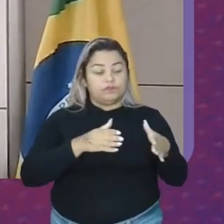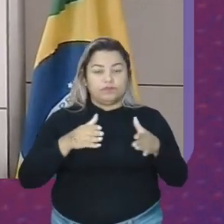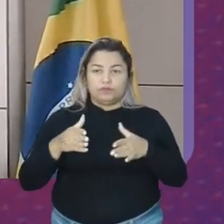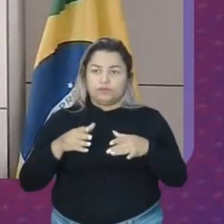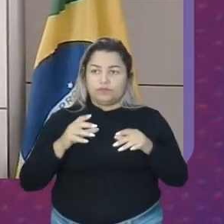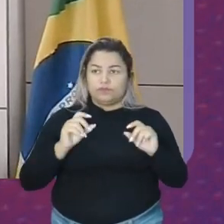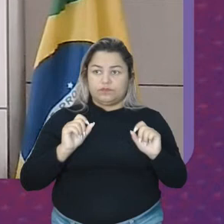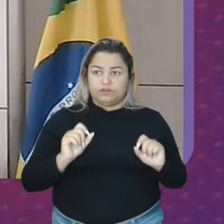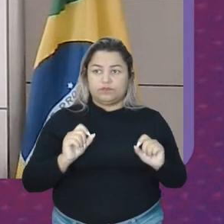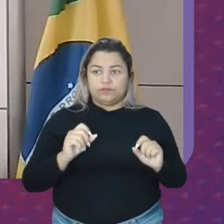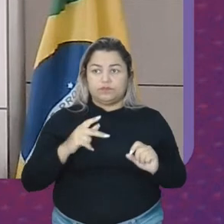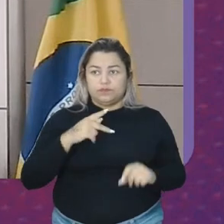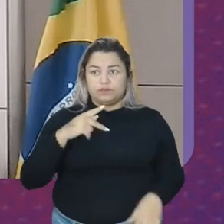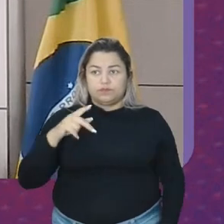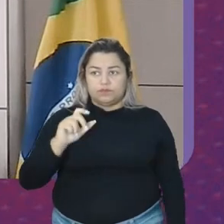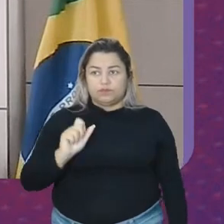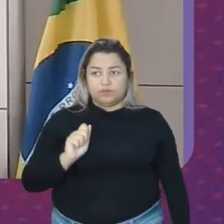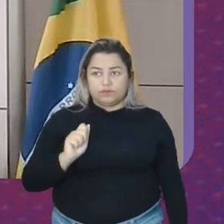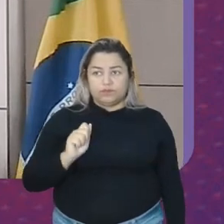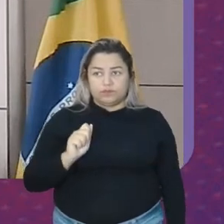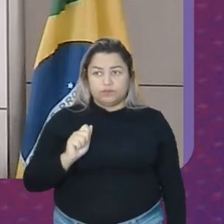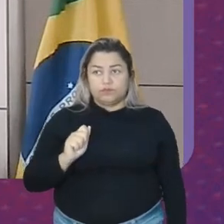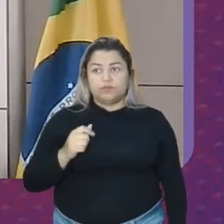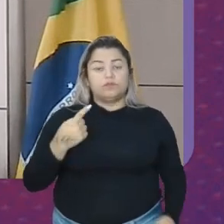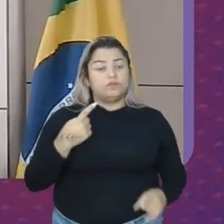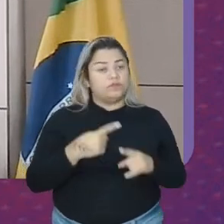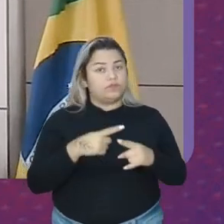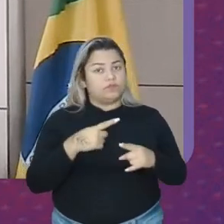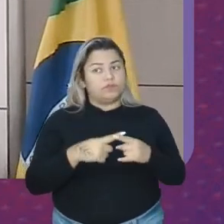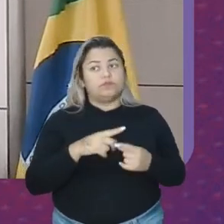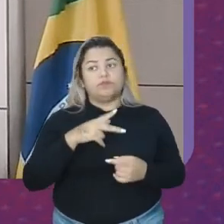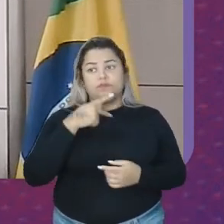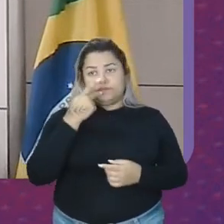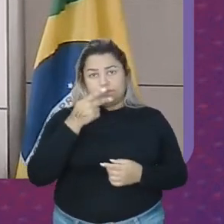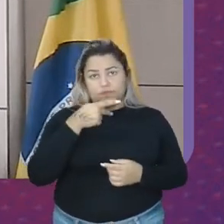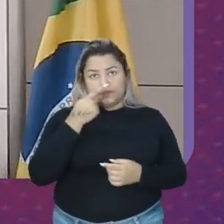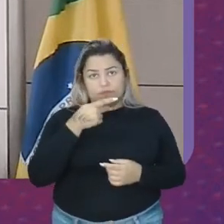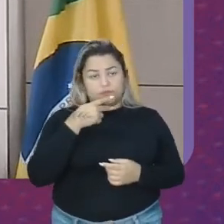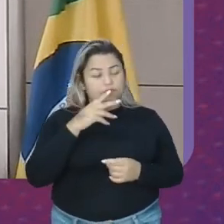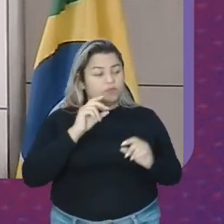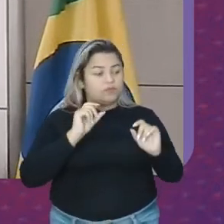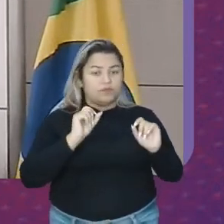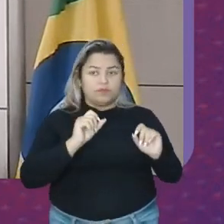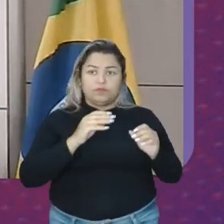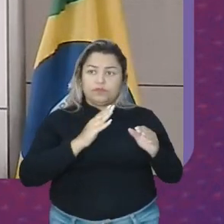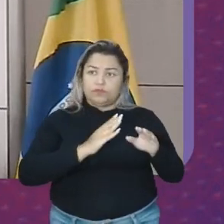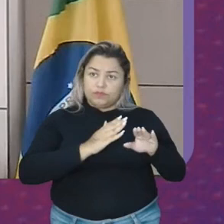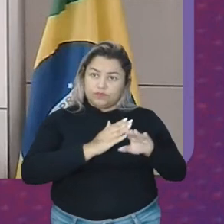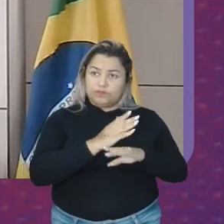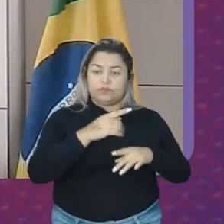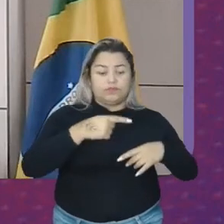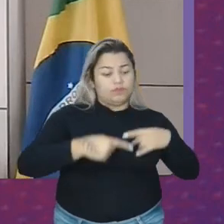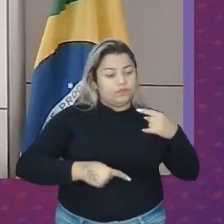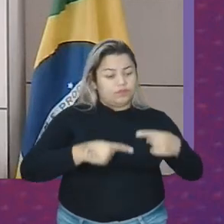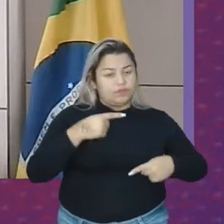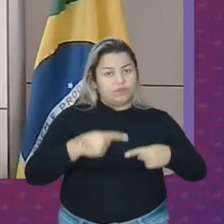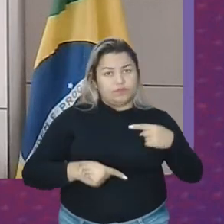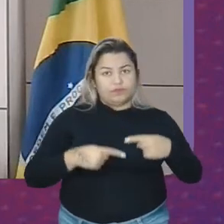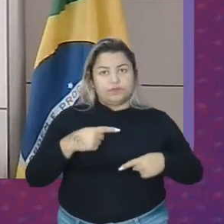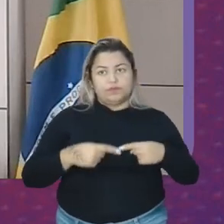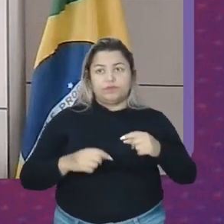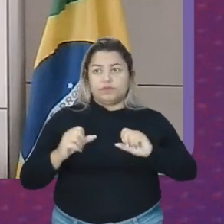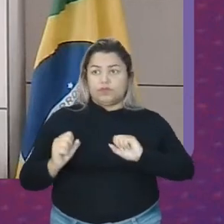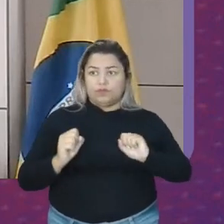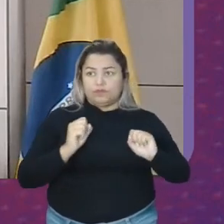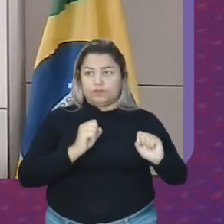estamos vivendo do PPA. Por que digo isso? Porque, ao falar de participação política, de